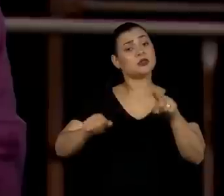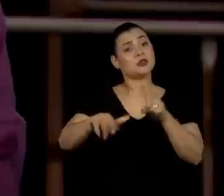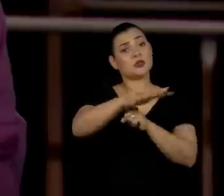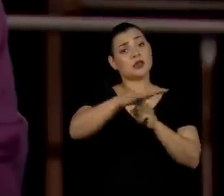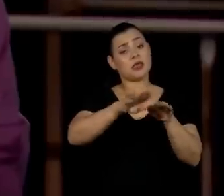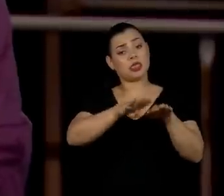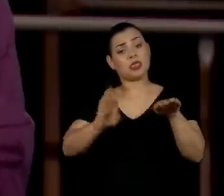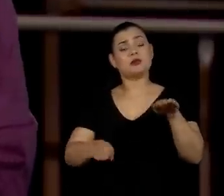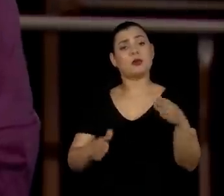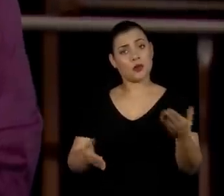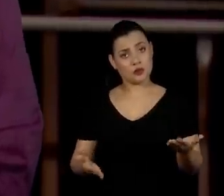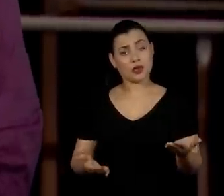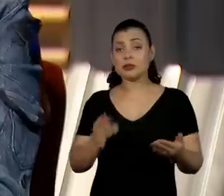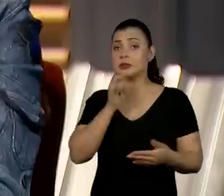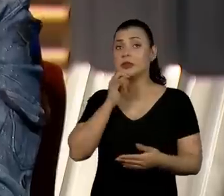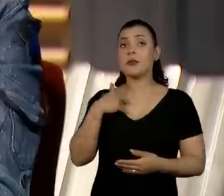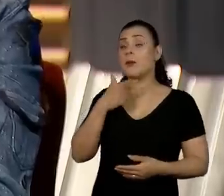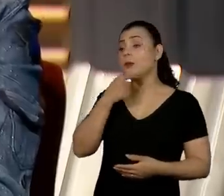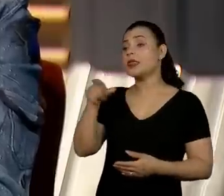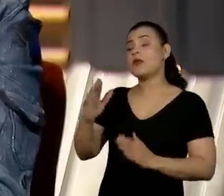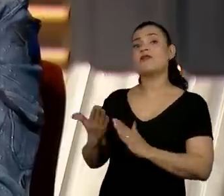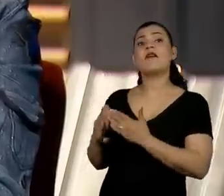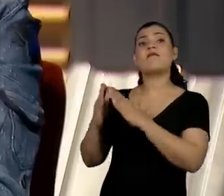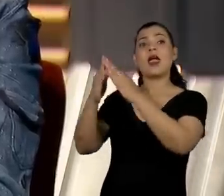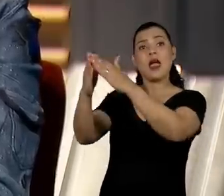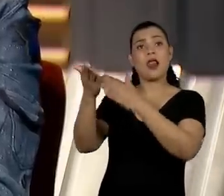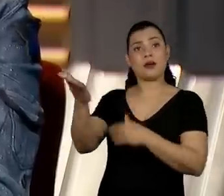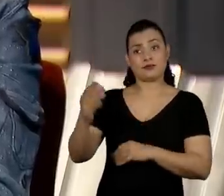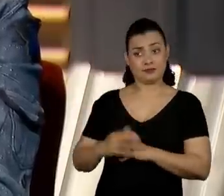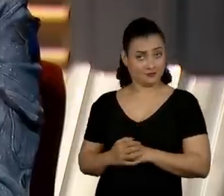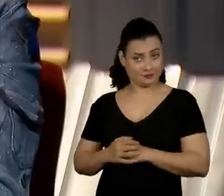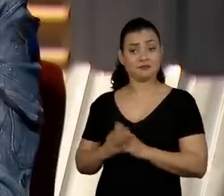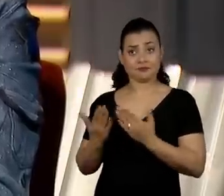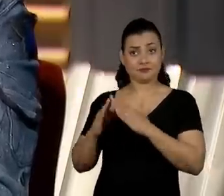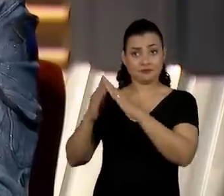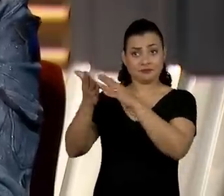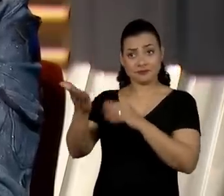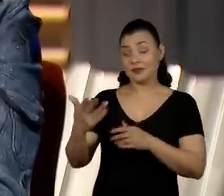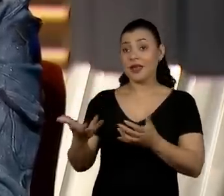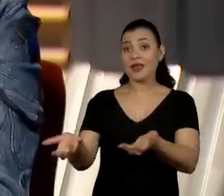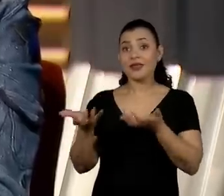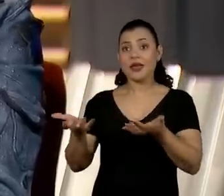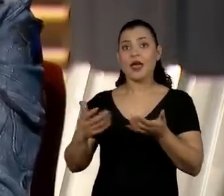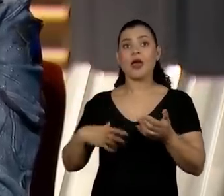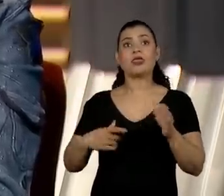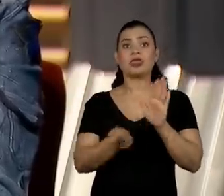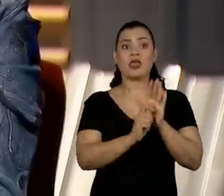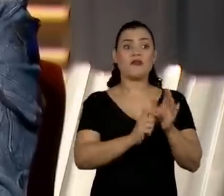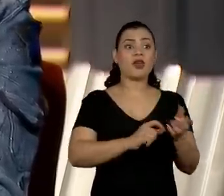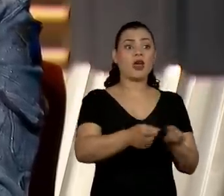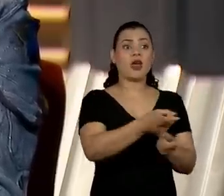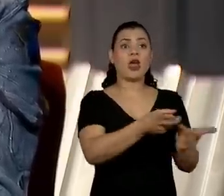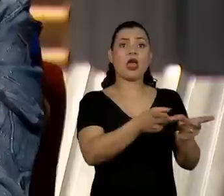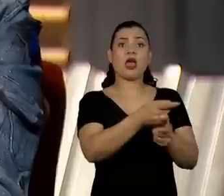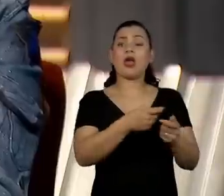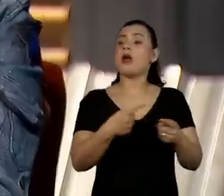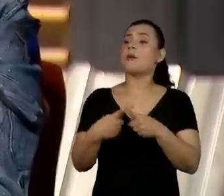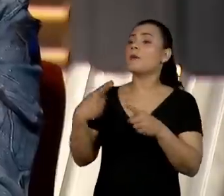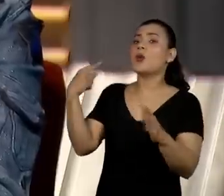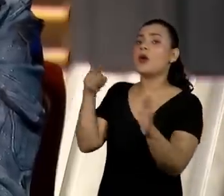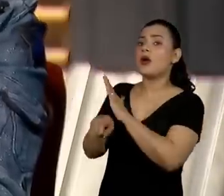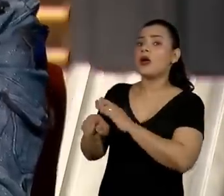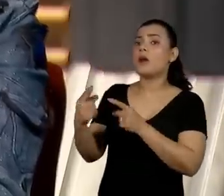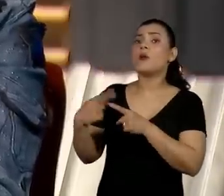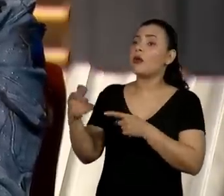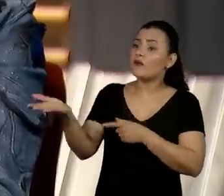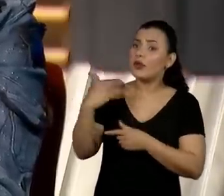quando você pega um menino de favela por exemplo que quer ser traficante você pergunta para ele por que que você quer ser traficante